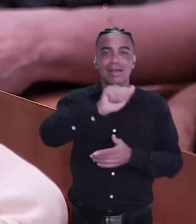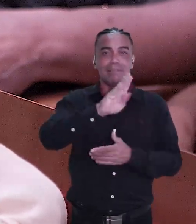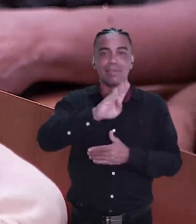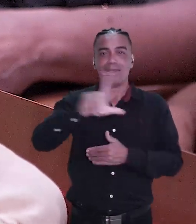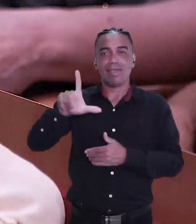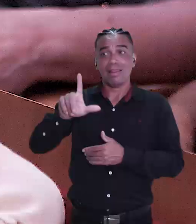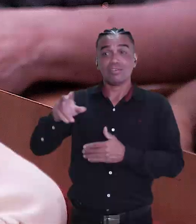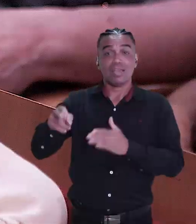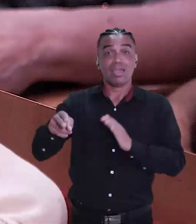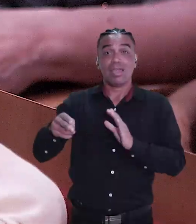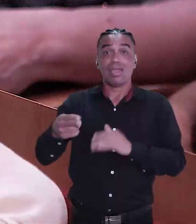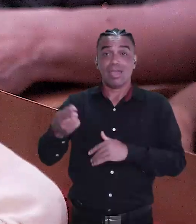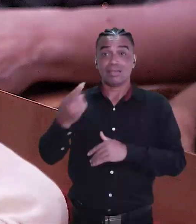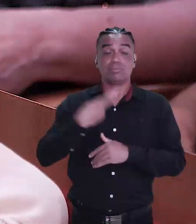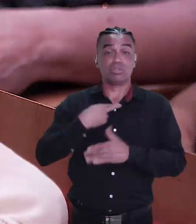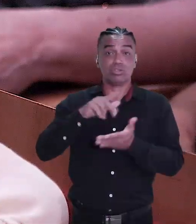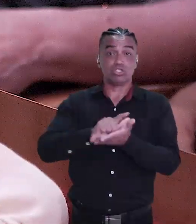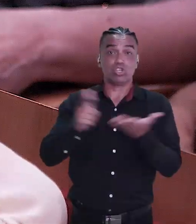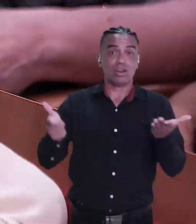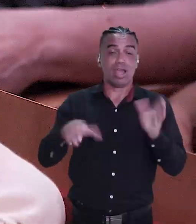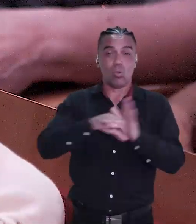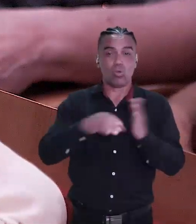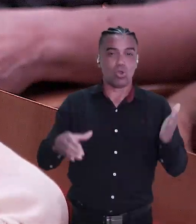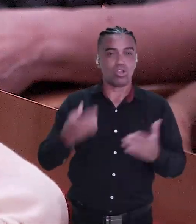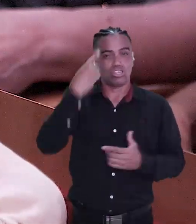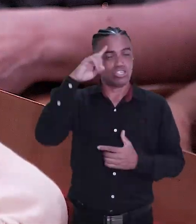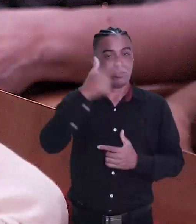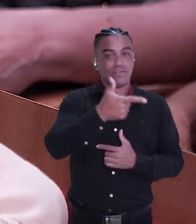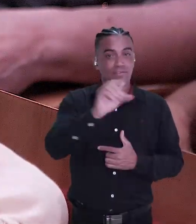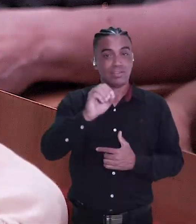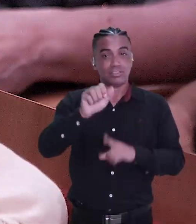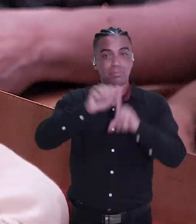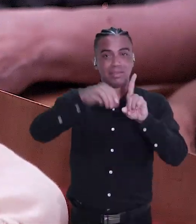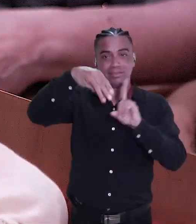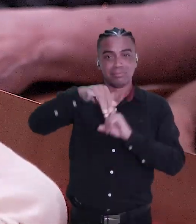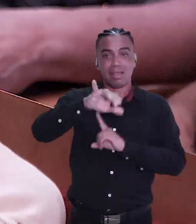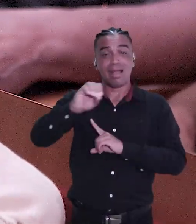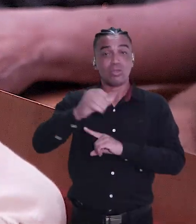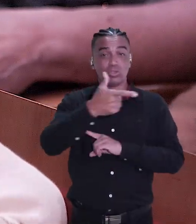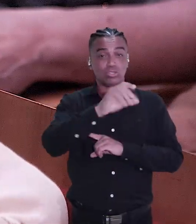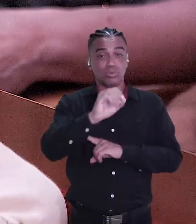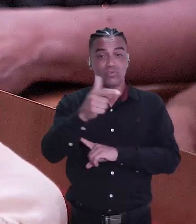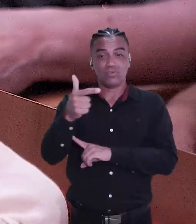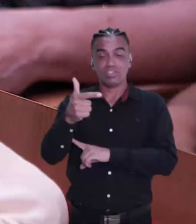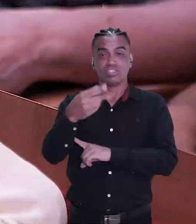da BL e você respondeu pelo jornal, numa crônica no dia 20 de maio